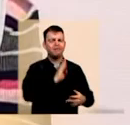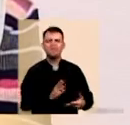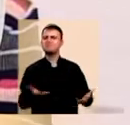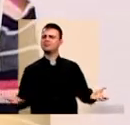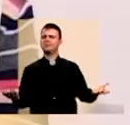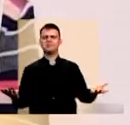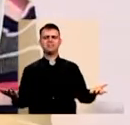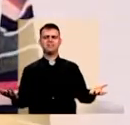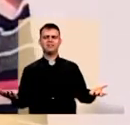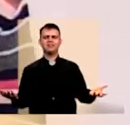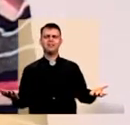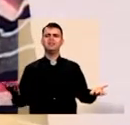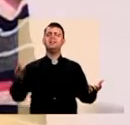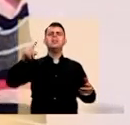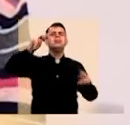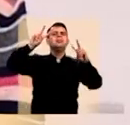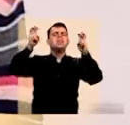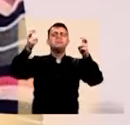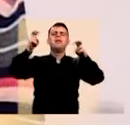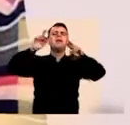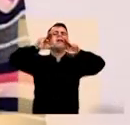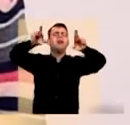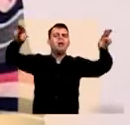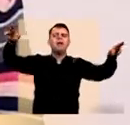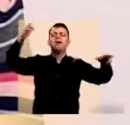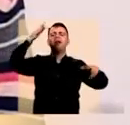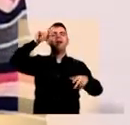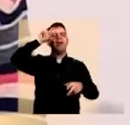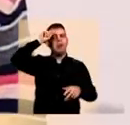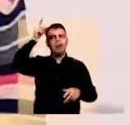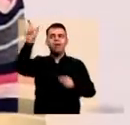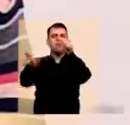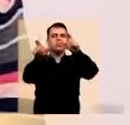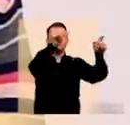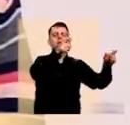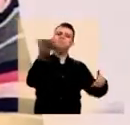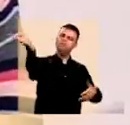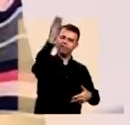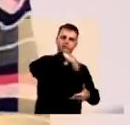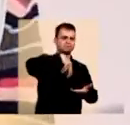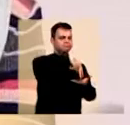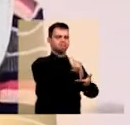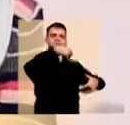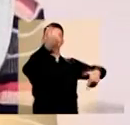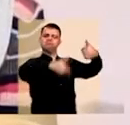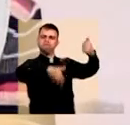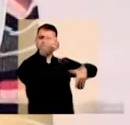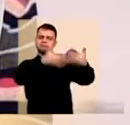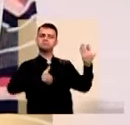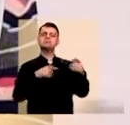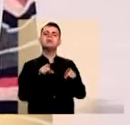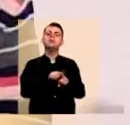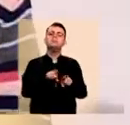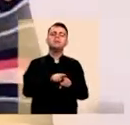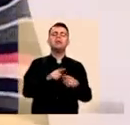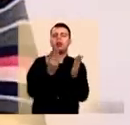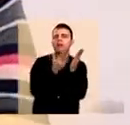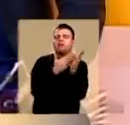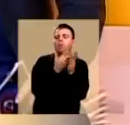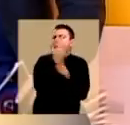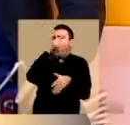graça. Trazer uns autores que possam falar sobre o livro deles, mas também sobre uma